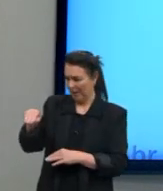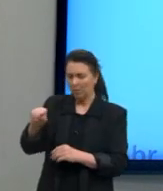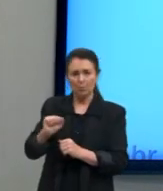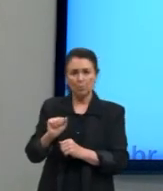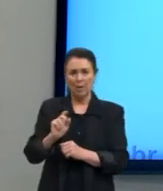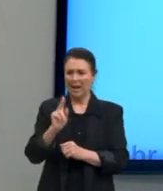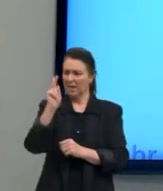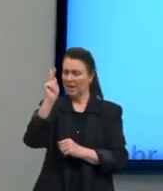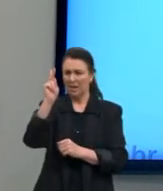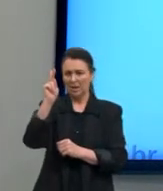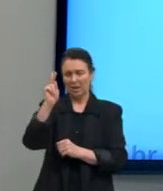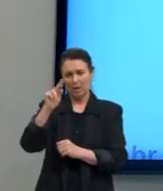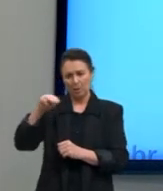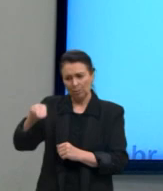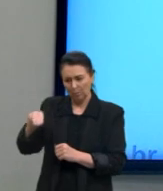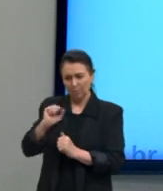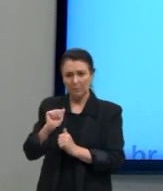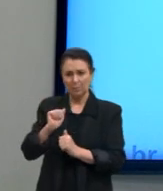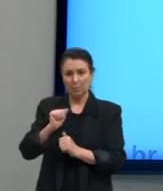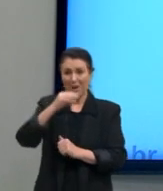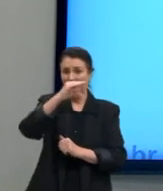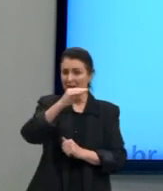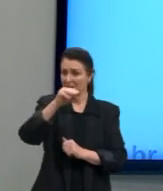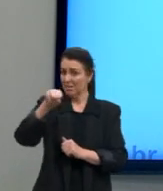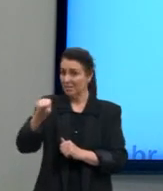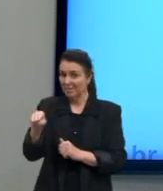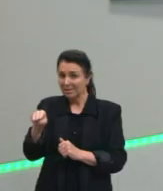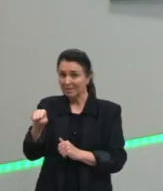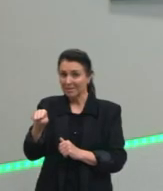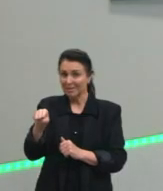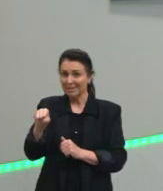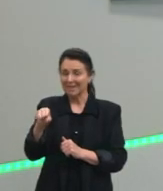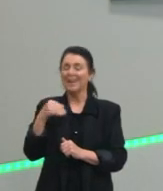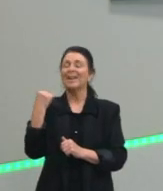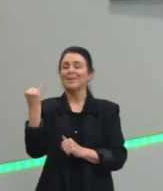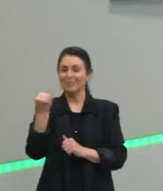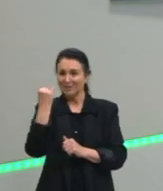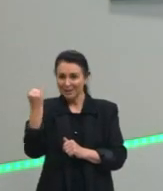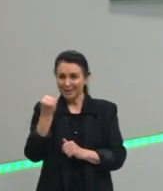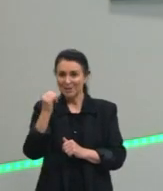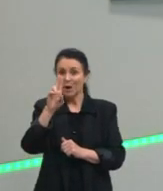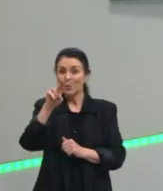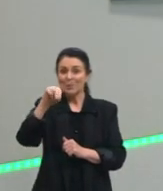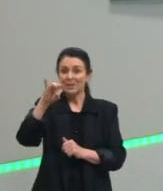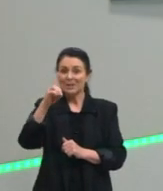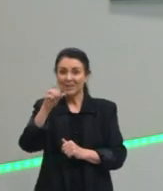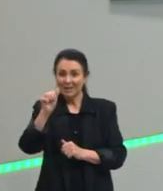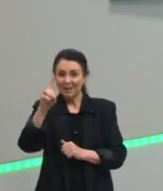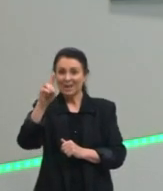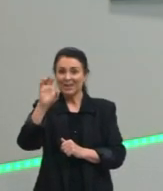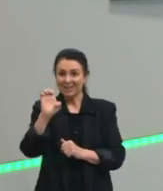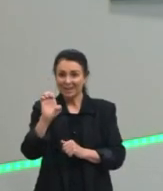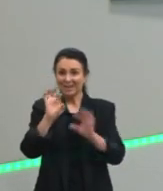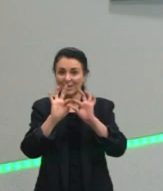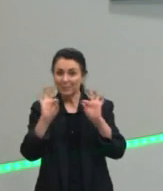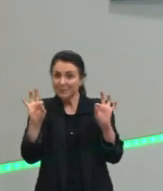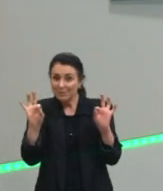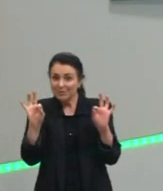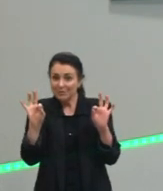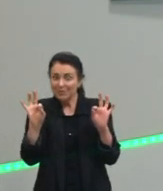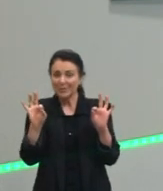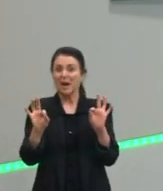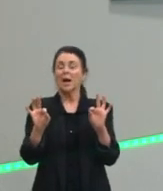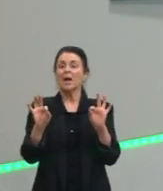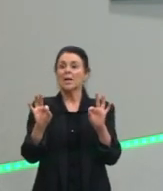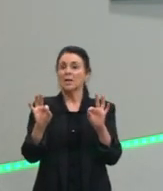ele é quilômetros ele é centímetros então é muito importante assim a unidade de medida e as questões do Enem né cobro muito